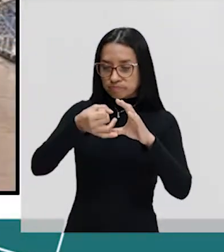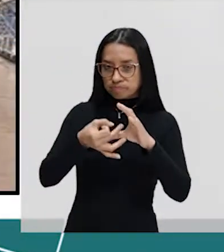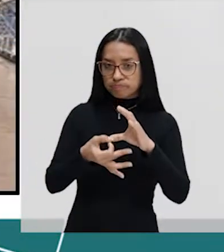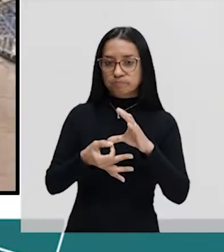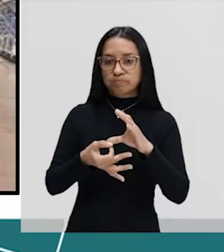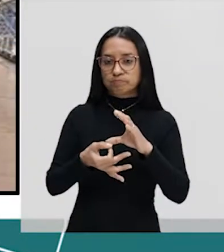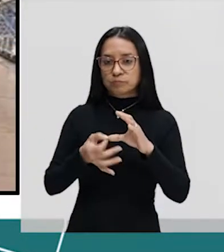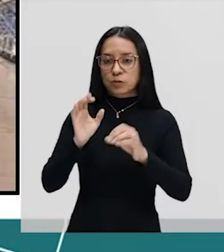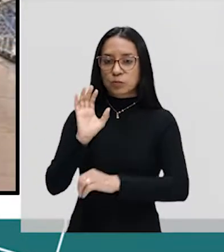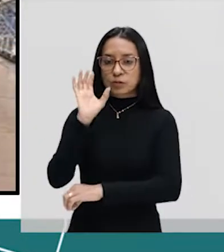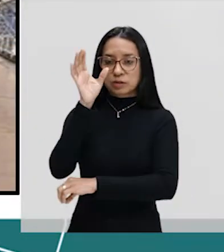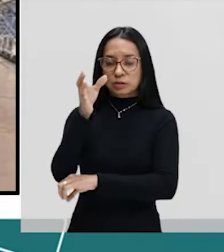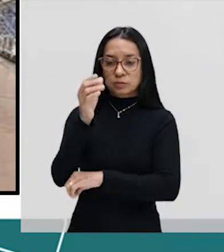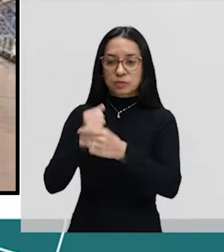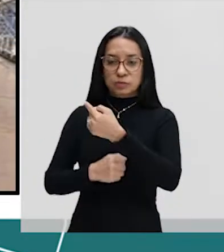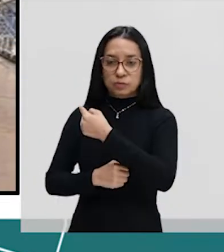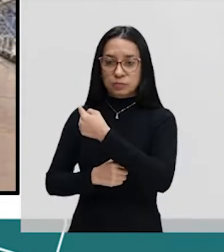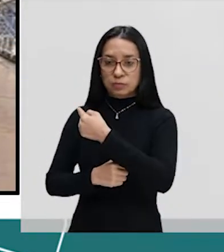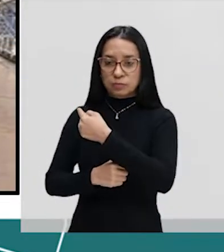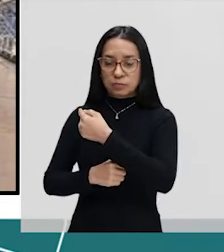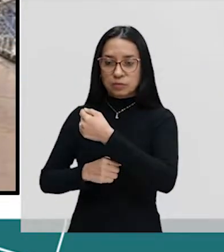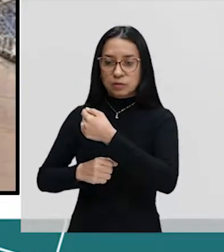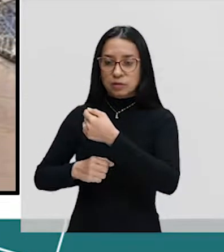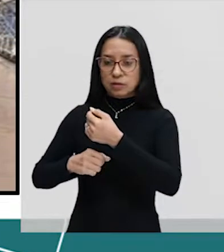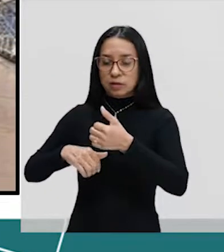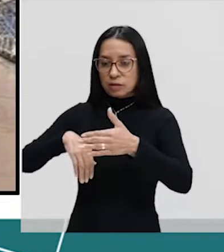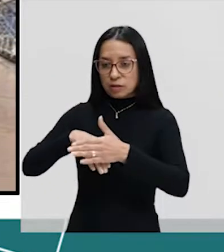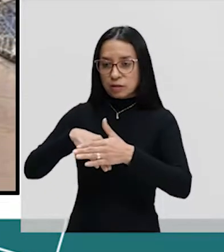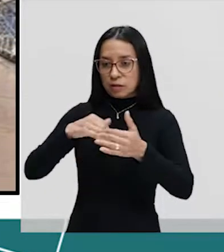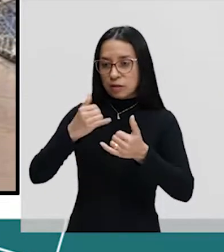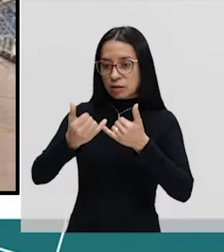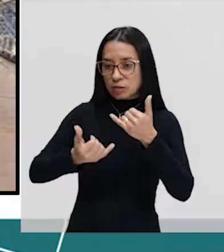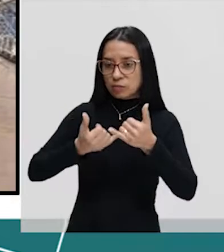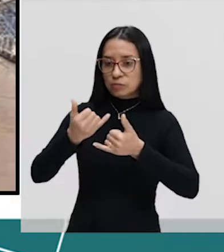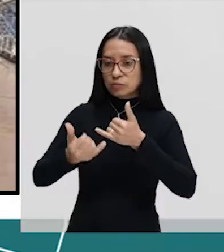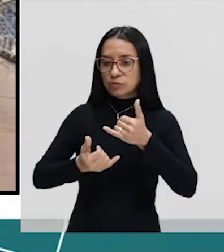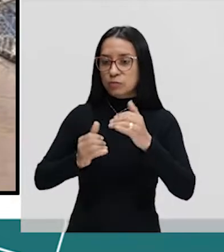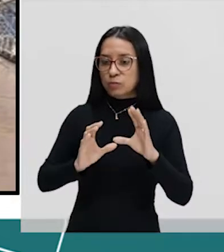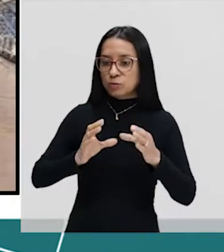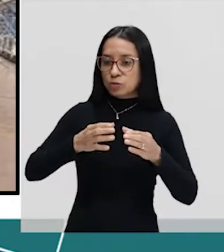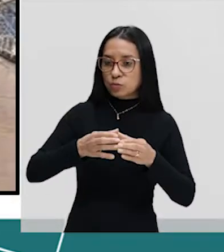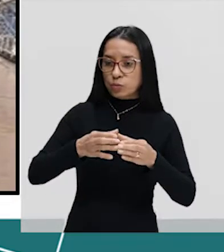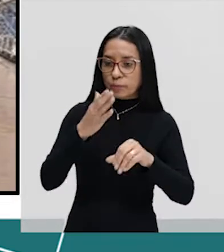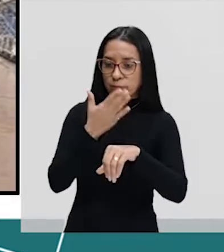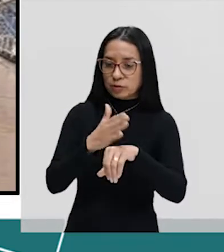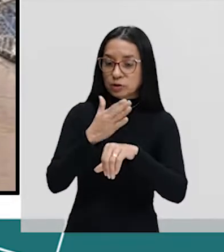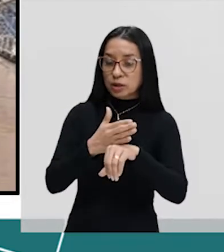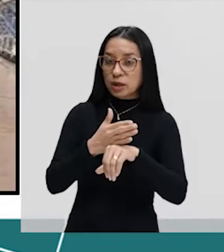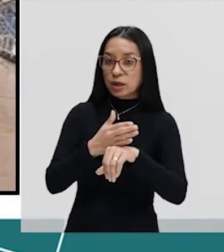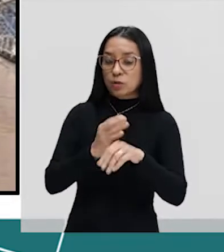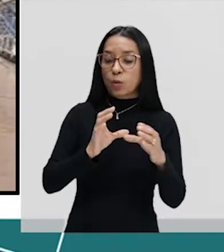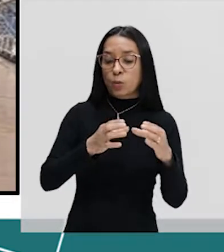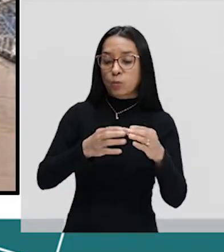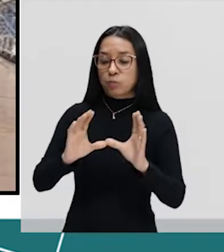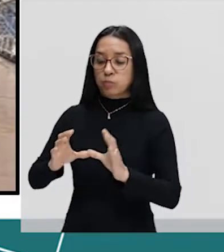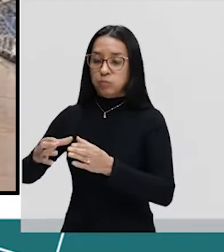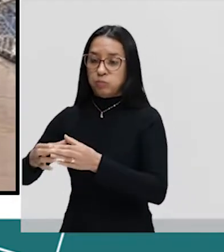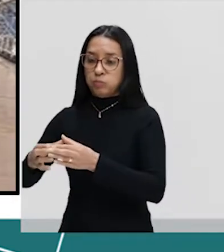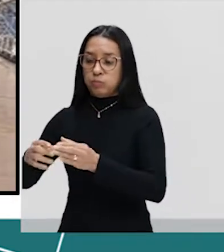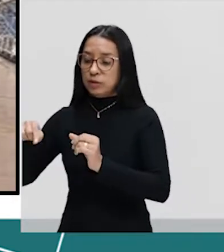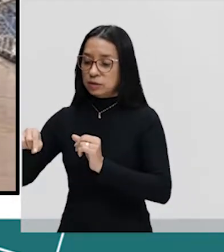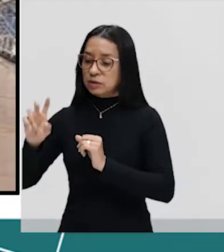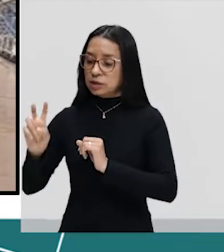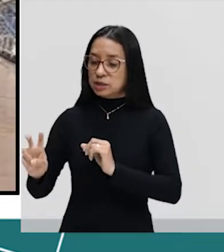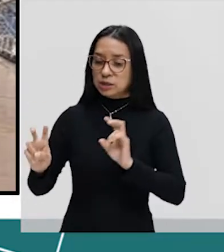Características. O basquetebol é um jogo desportivo, coletivo, praticado por 2 equipes, composta de 5